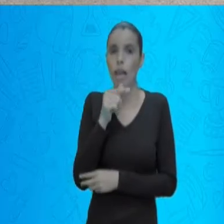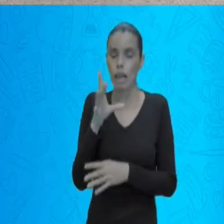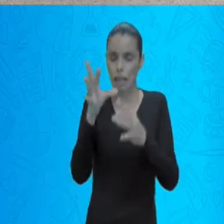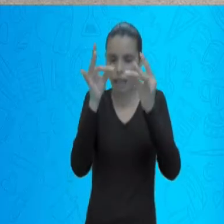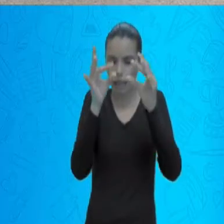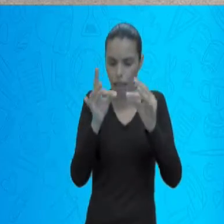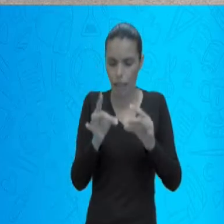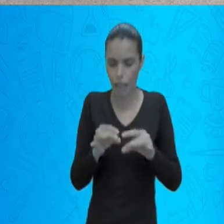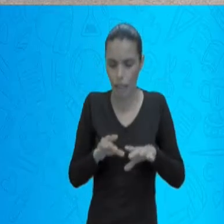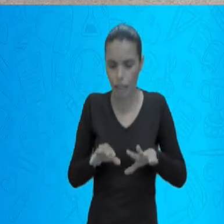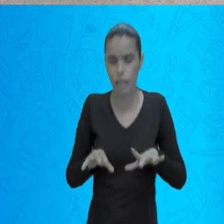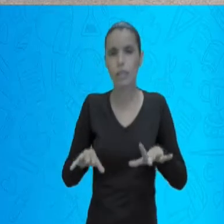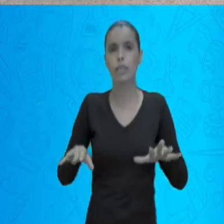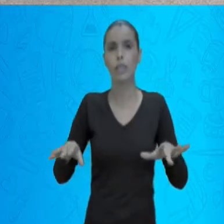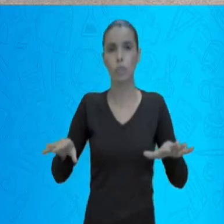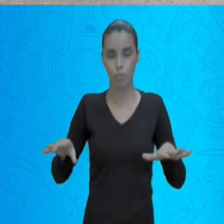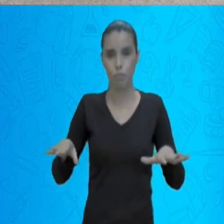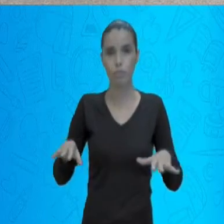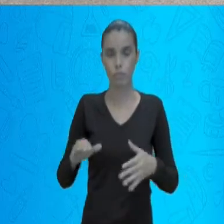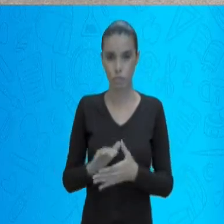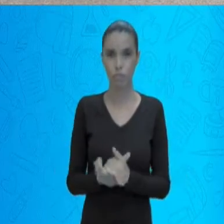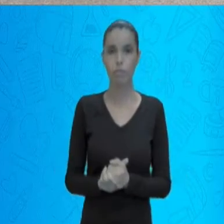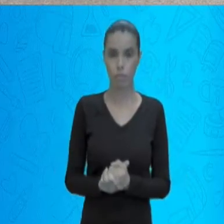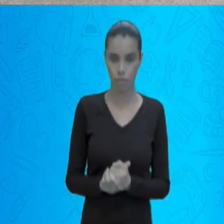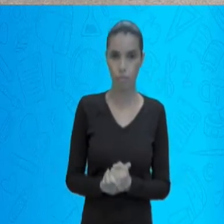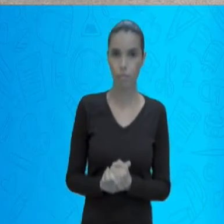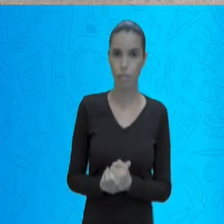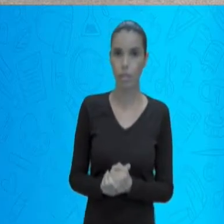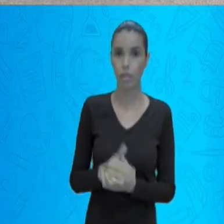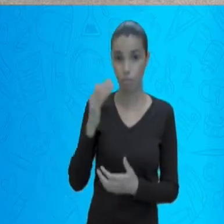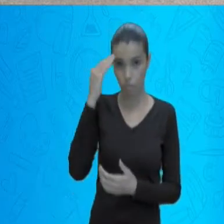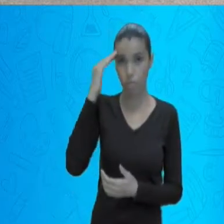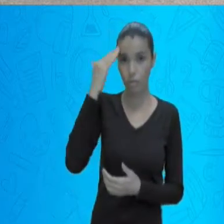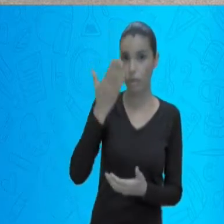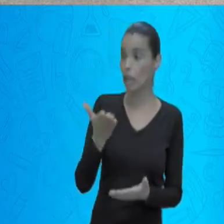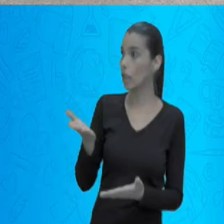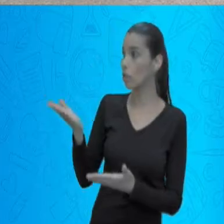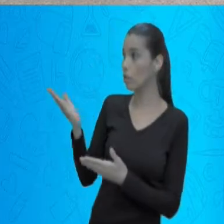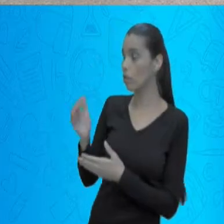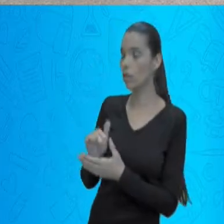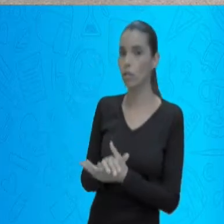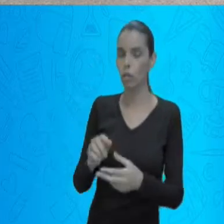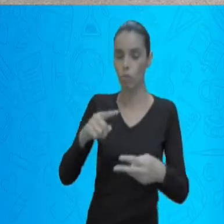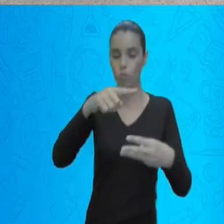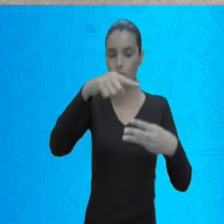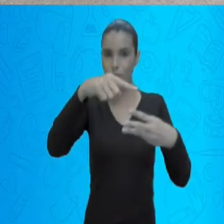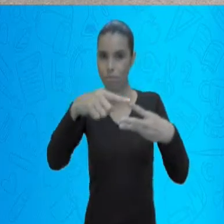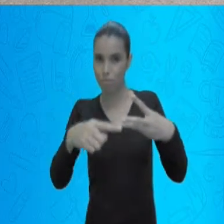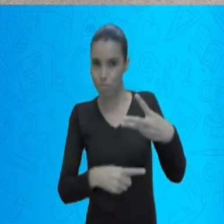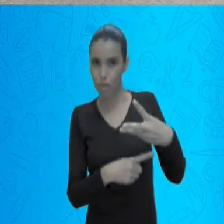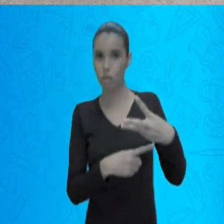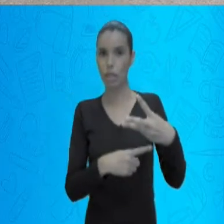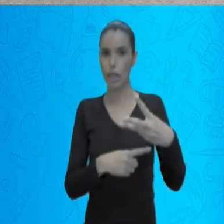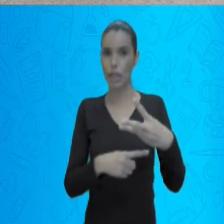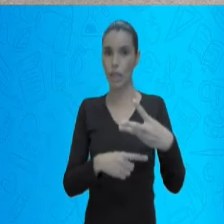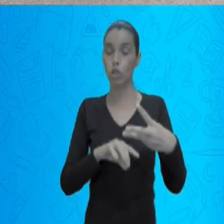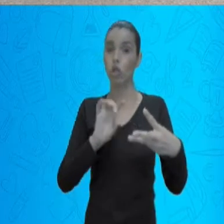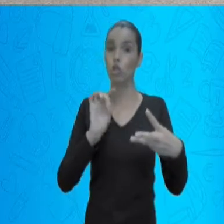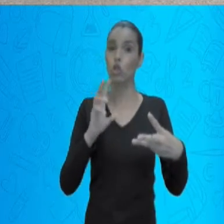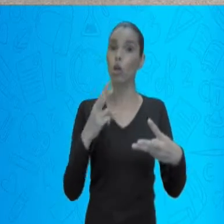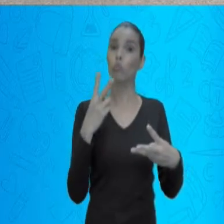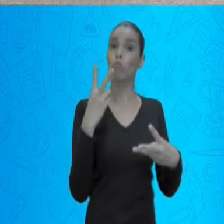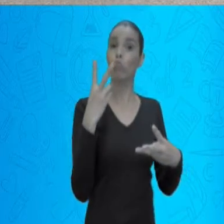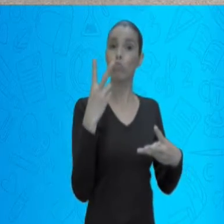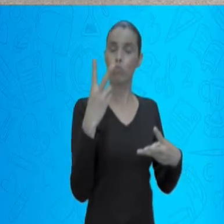no estado físico sólido. Então, destas três imagens que foram apresentadas, somente